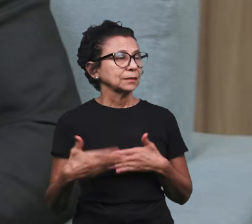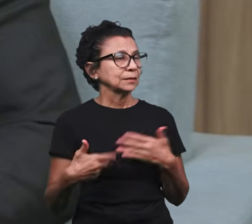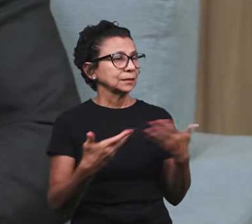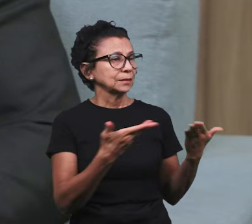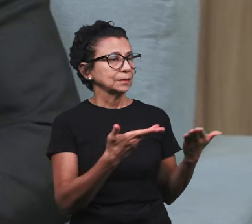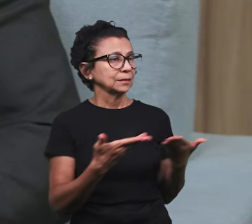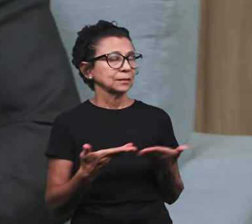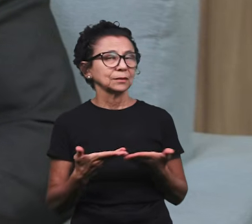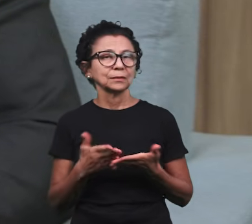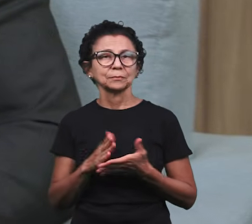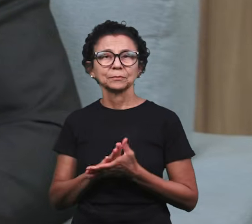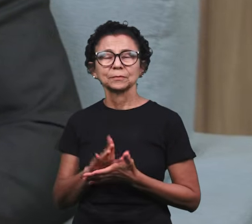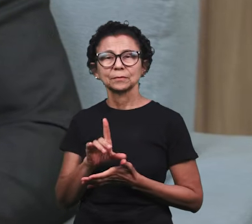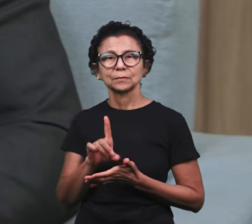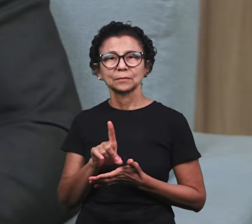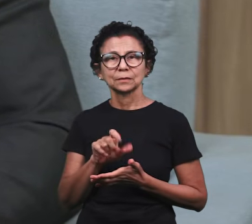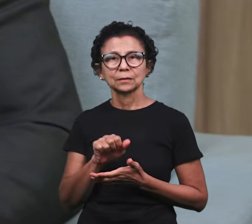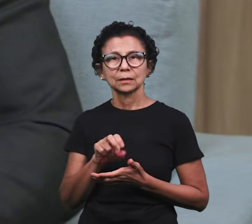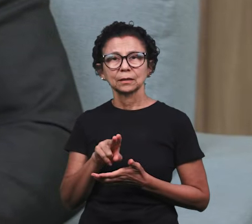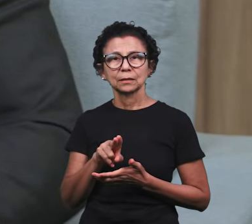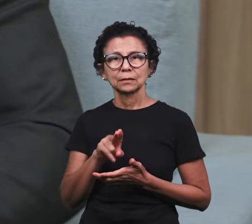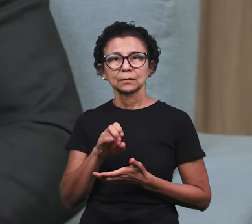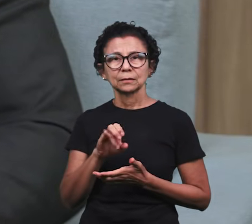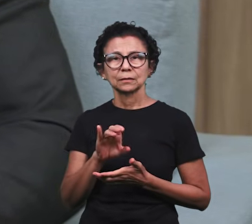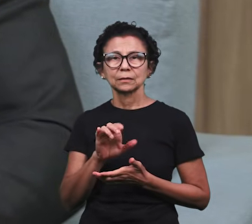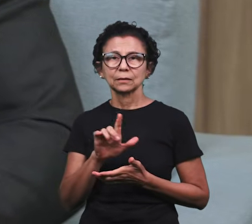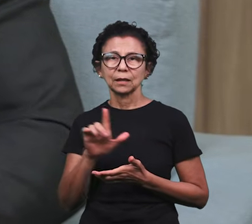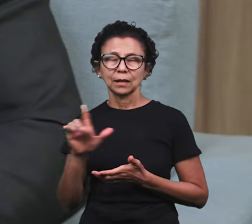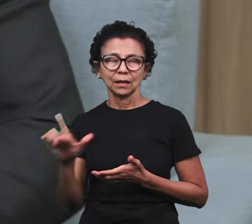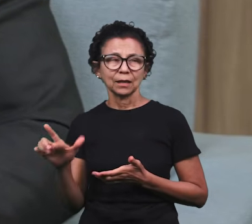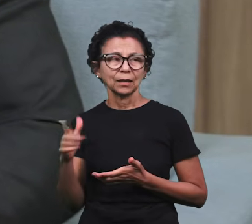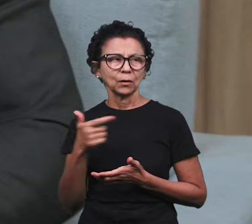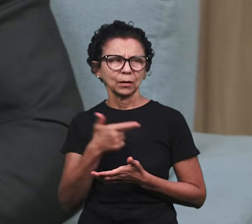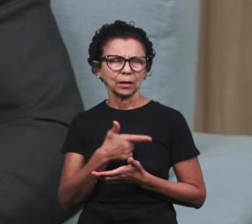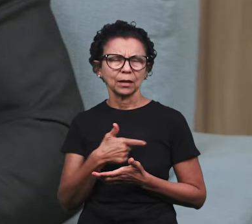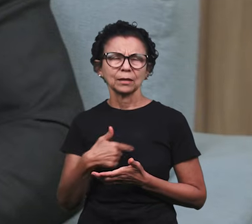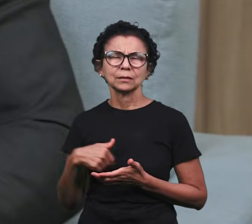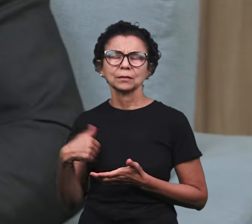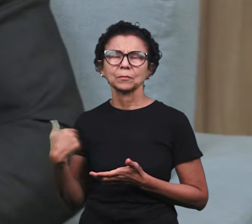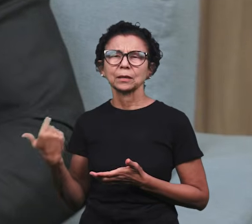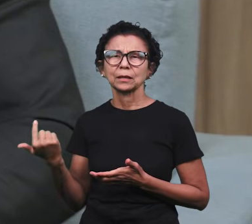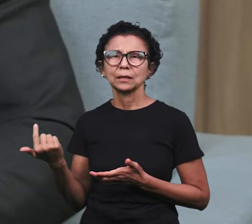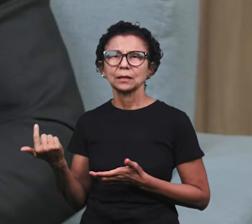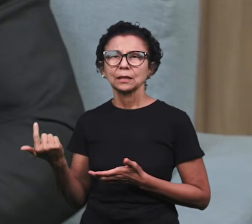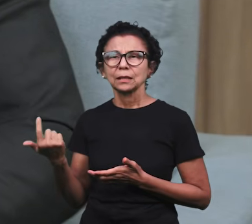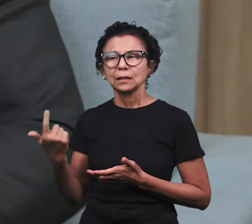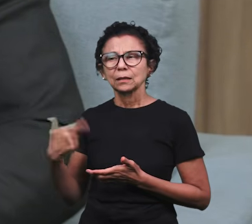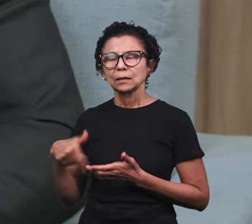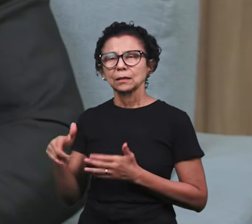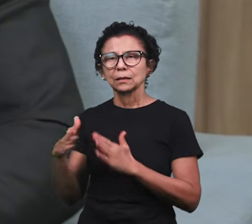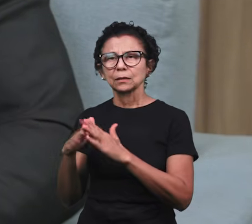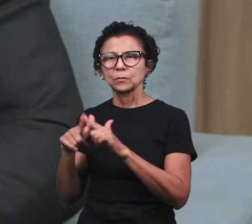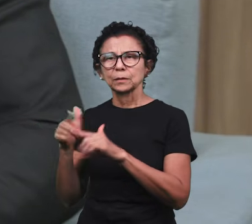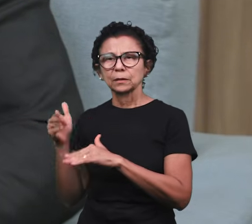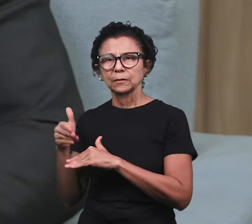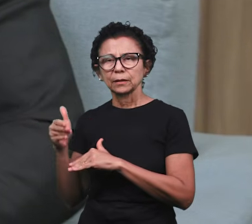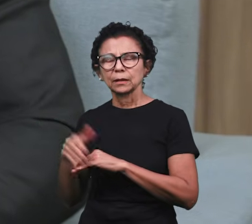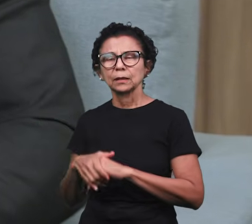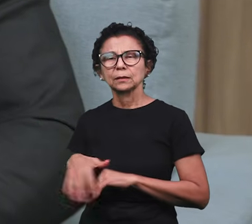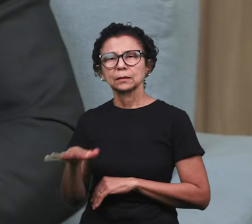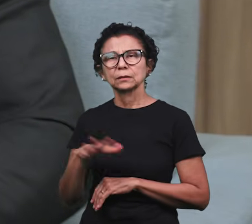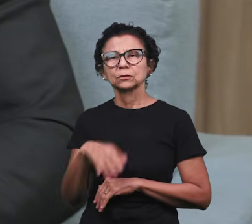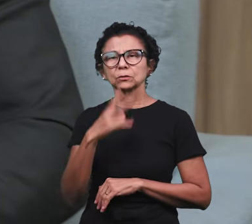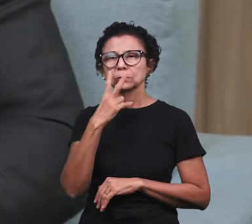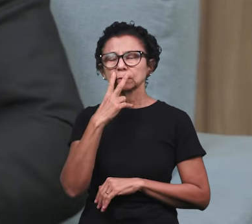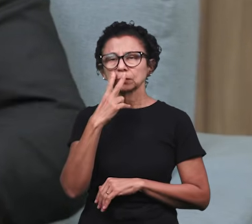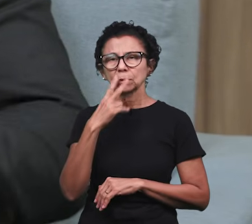aqui o Daniel Perini, ele que é membro da Igreja Maranata, também na Enseada do Suá, em Vitória, diácono,